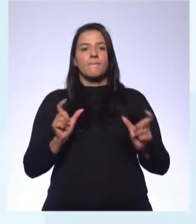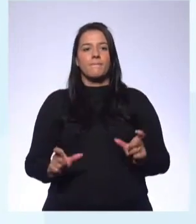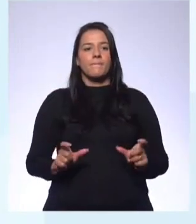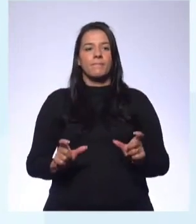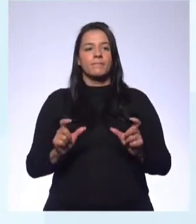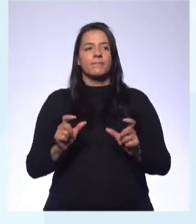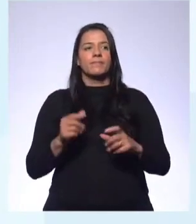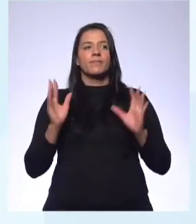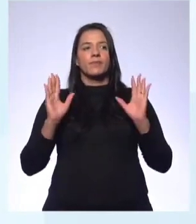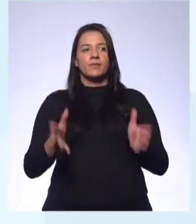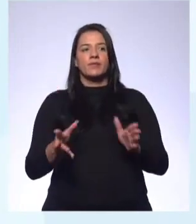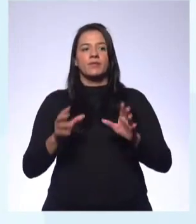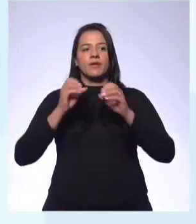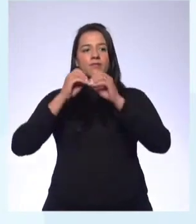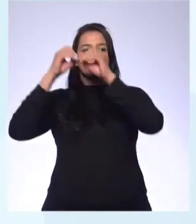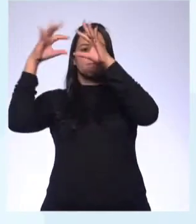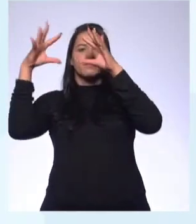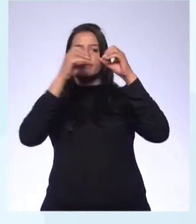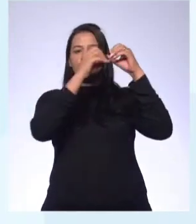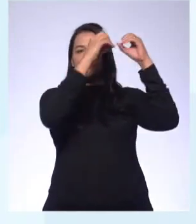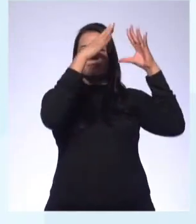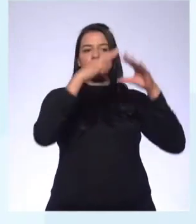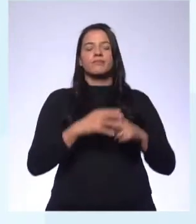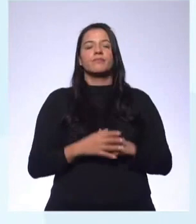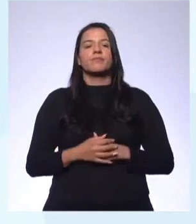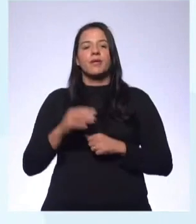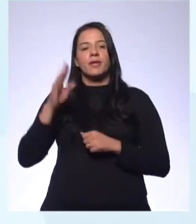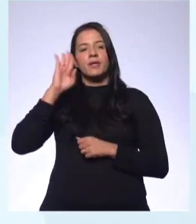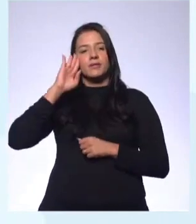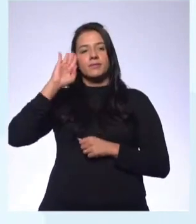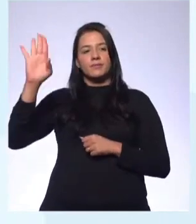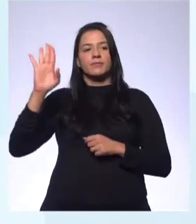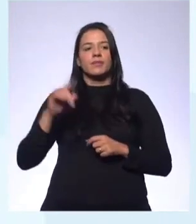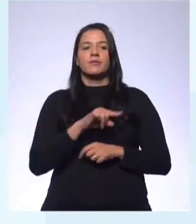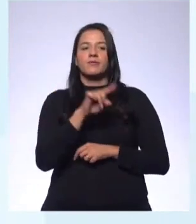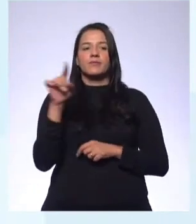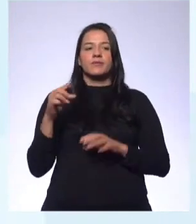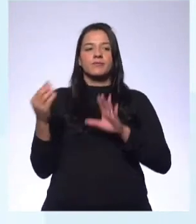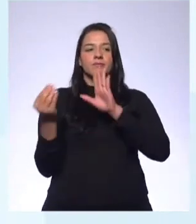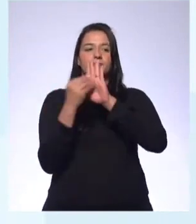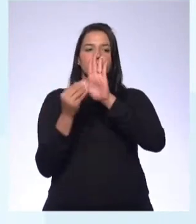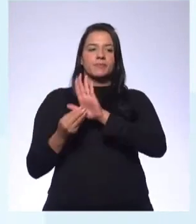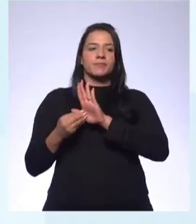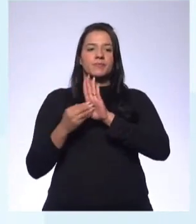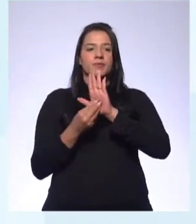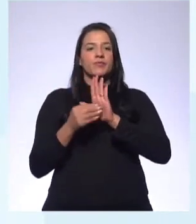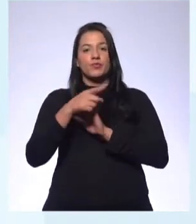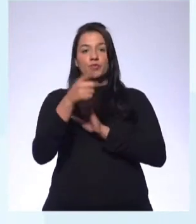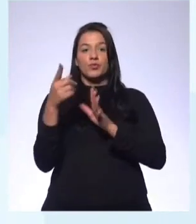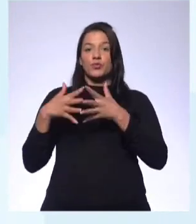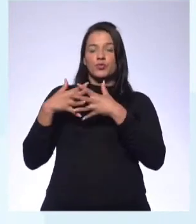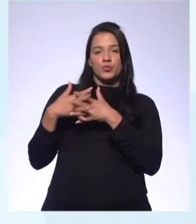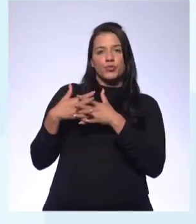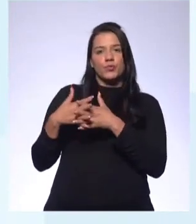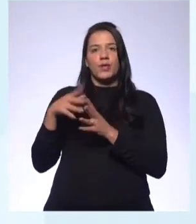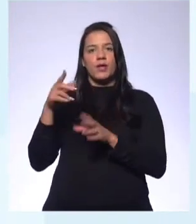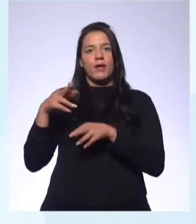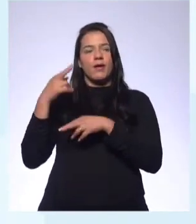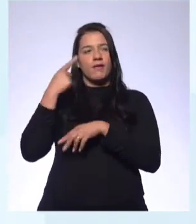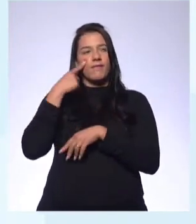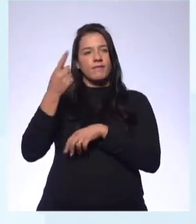na tela já eram mapa mental. Então, aquele é o modelo, as ideias principais, e vocês vão colocando. Caso tenham dúvida, revejam essa